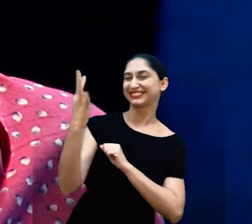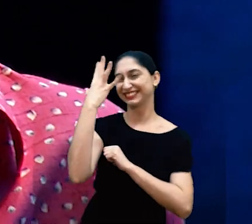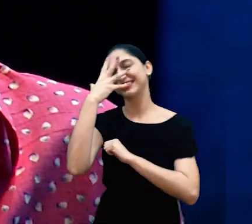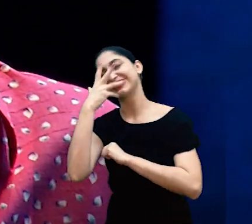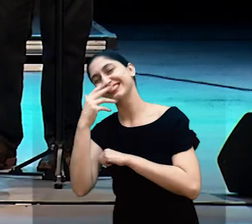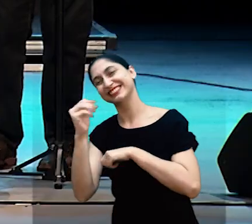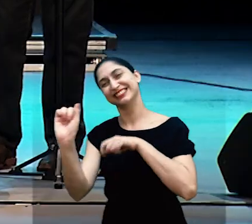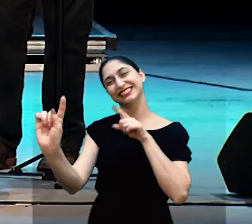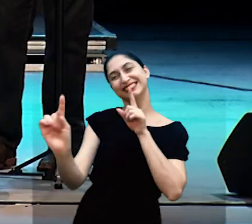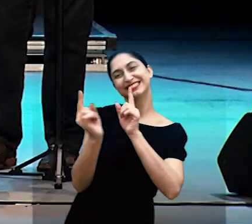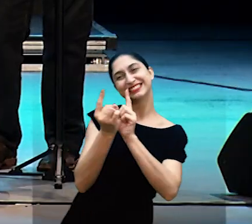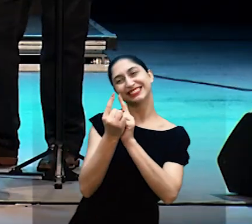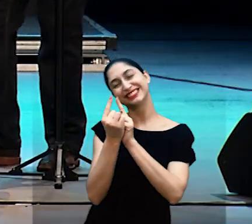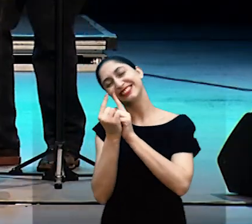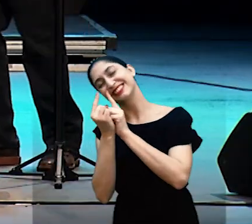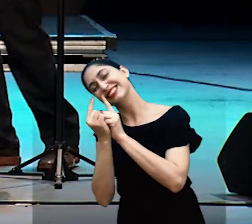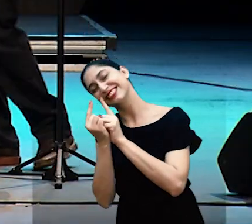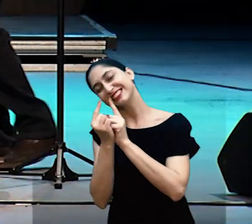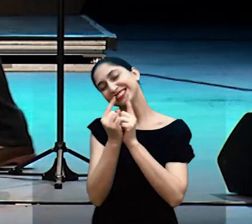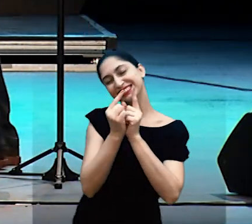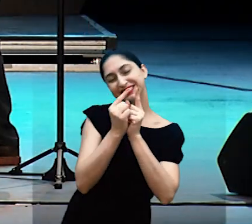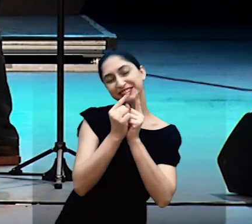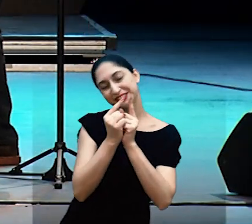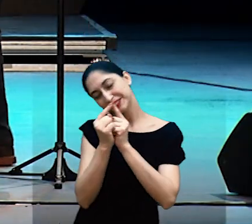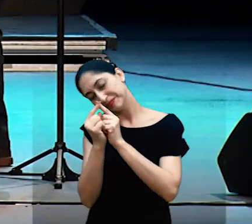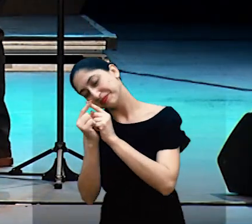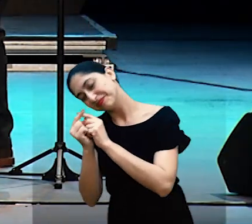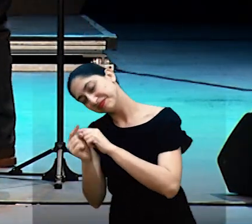menina. Como é bonito teu nome junto no